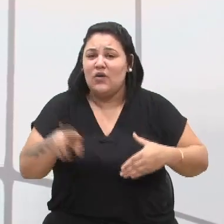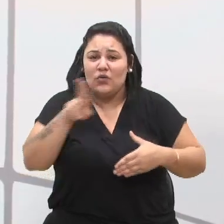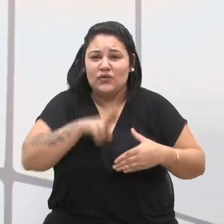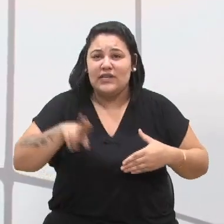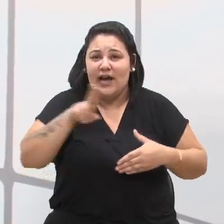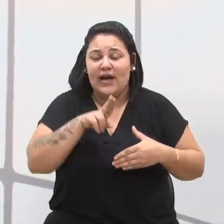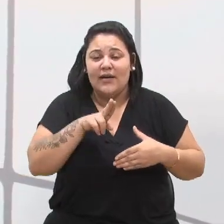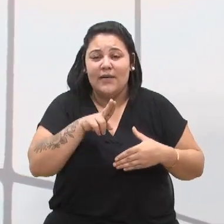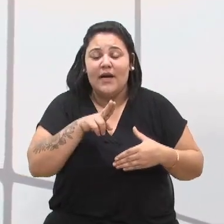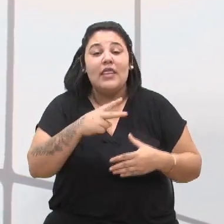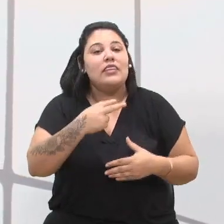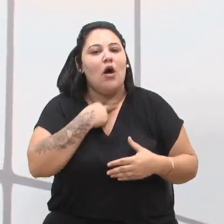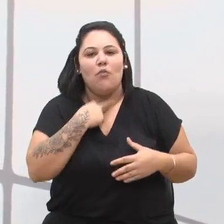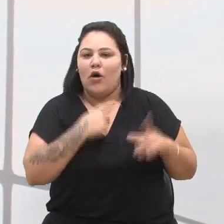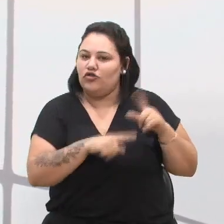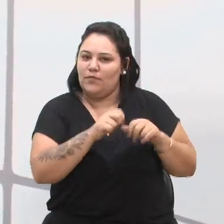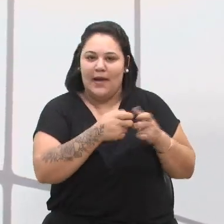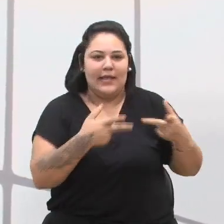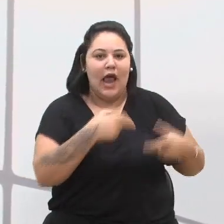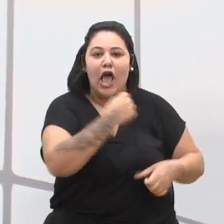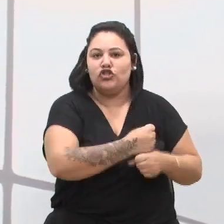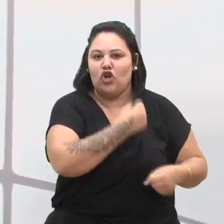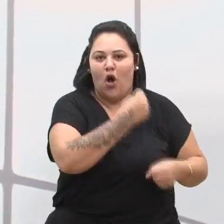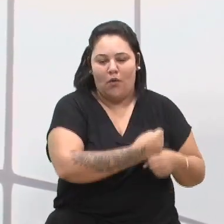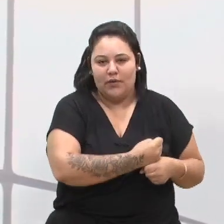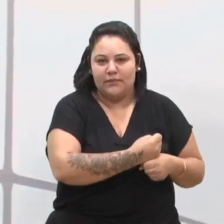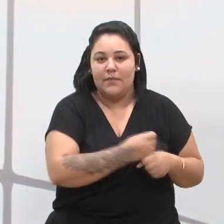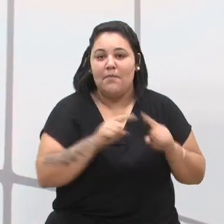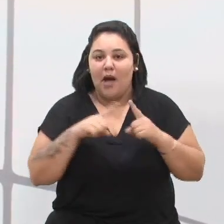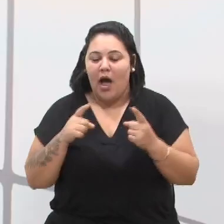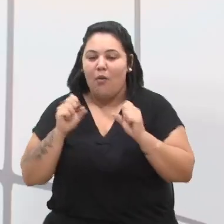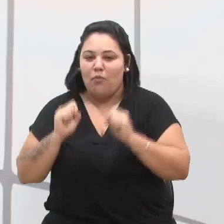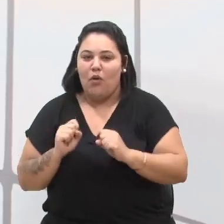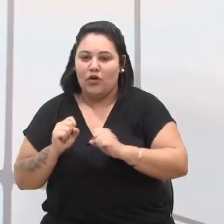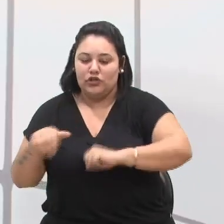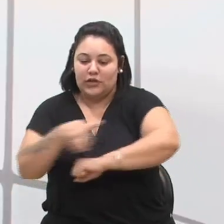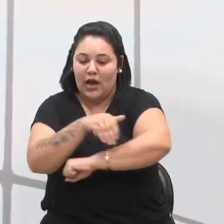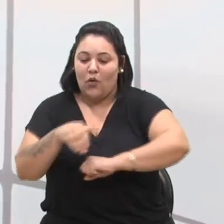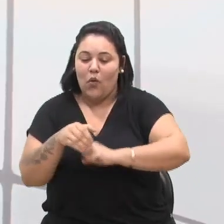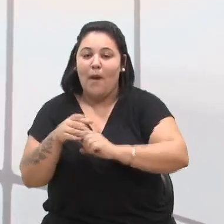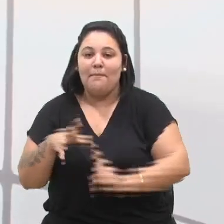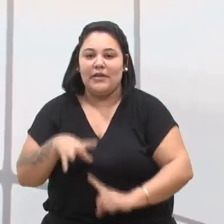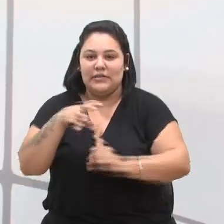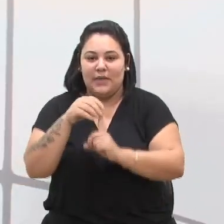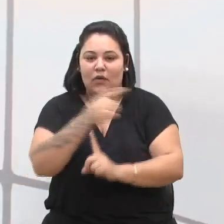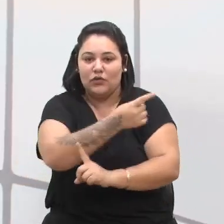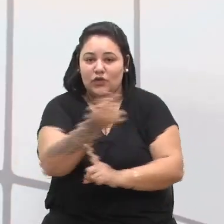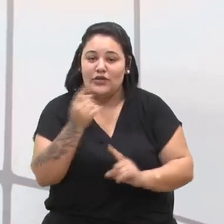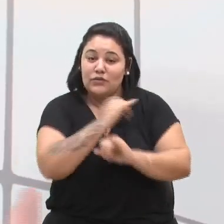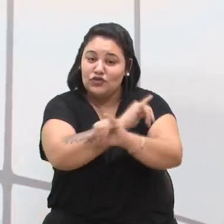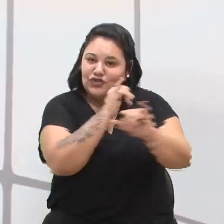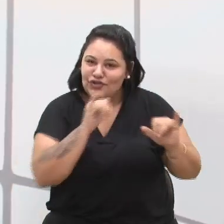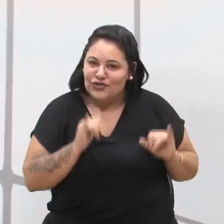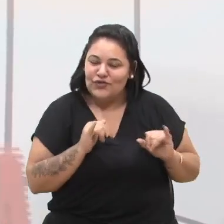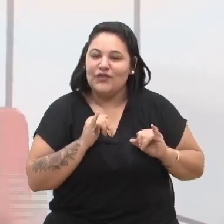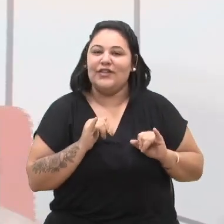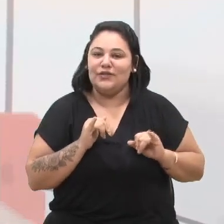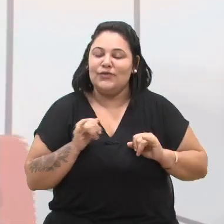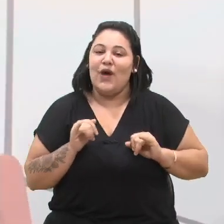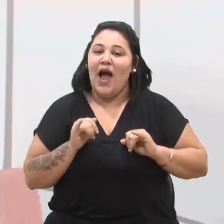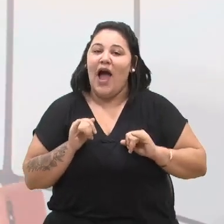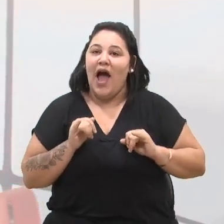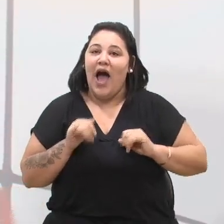de construção, você pode estar descartando nas ruas principais, onde nós estaremos anunciando as ruas principais do bairro para você fazer